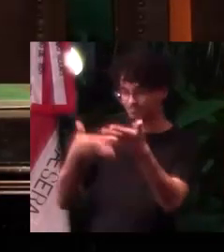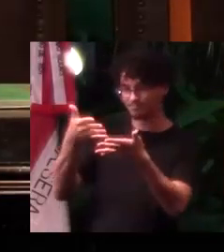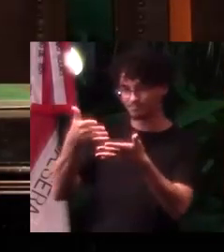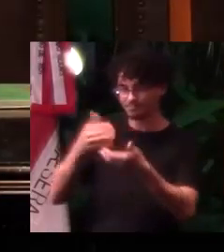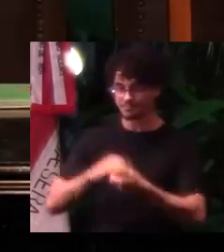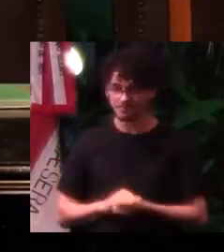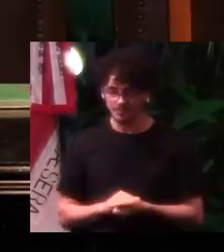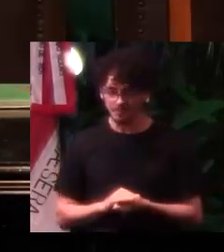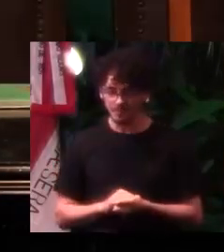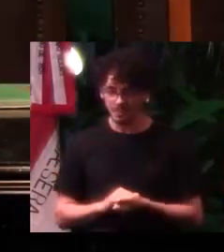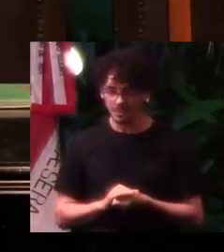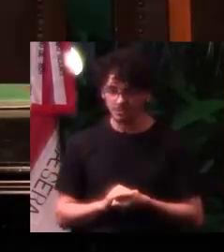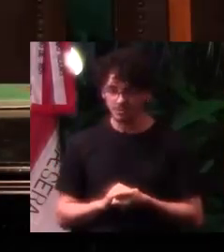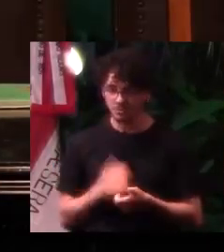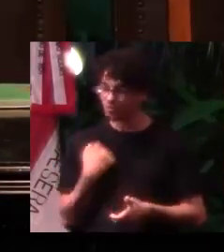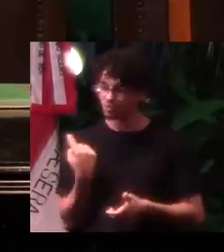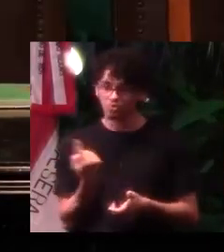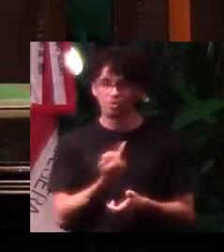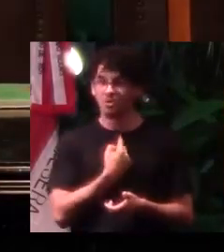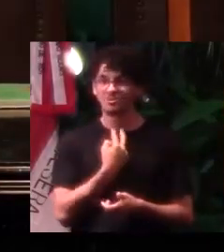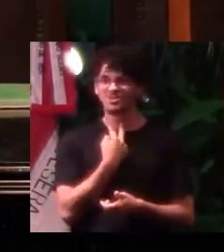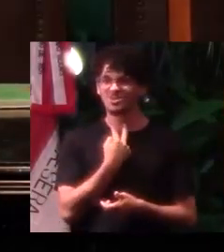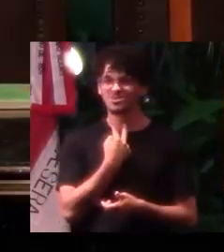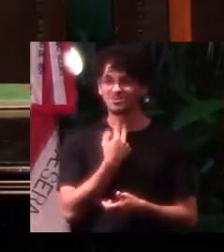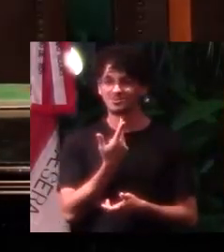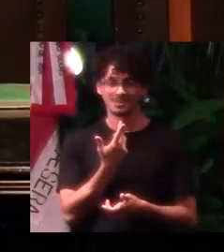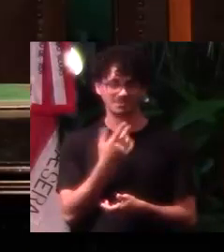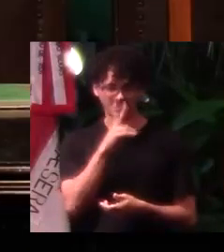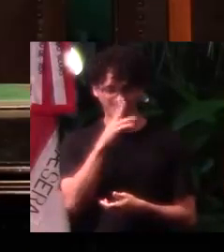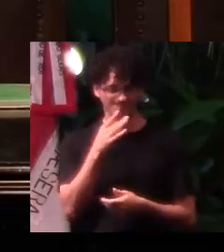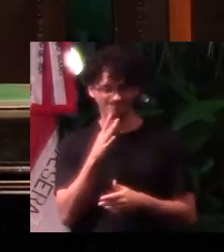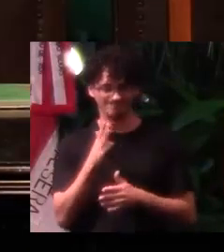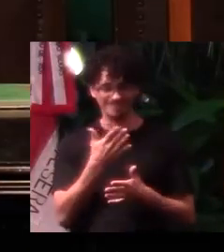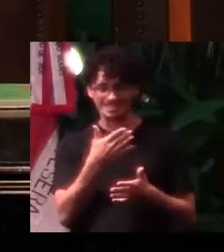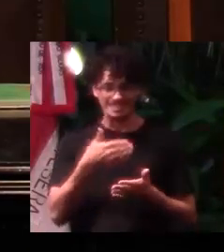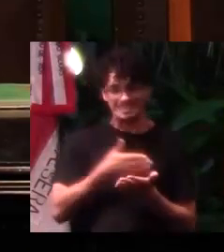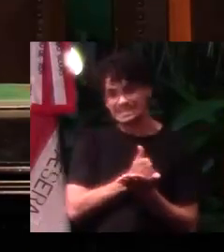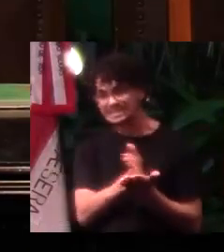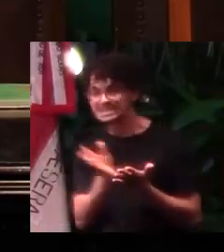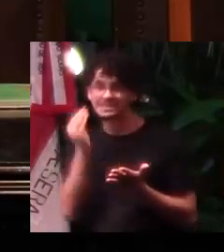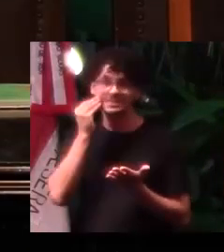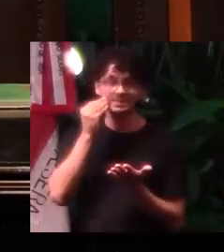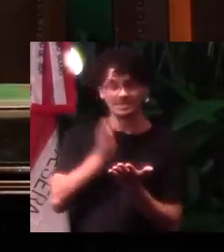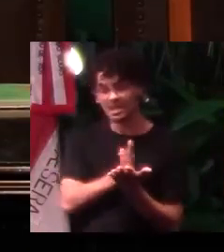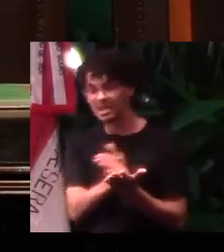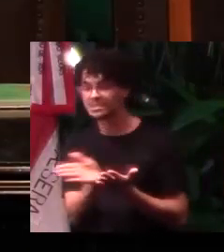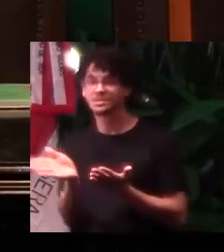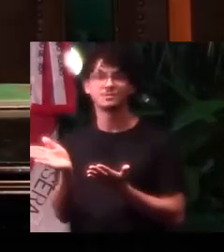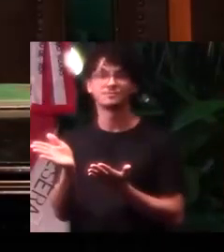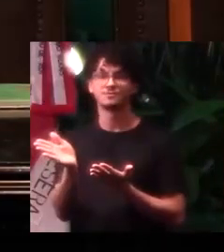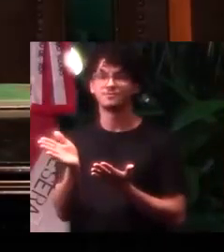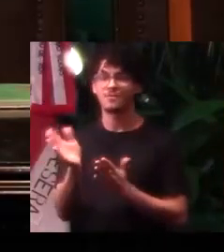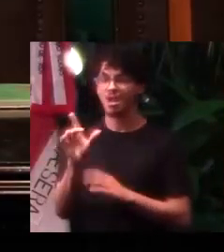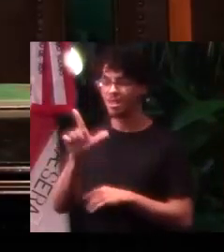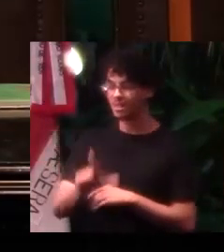nos esquivar de tentar ler o direito da forma mais ampla e rica possível, como um elemento cultural que é e que